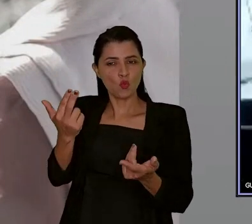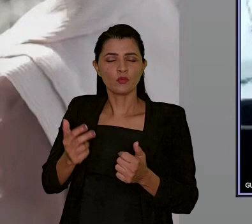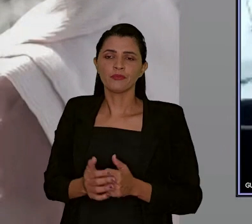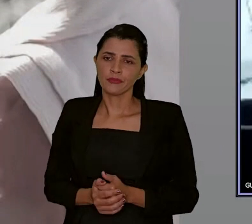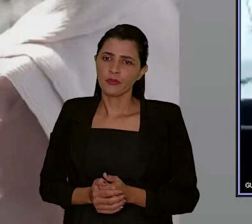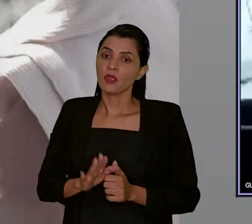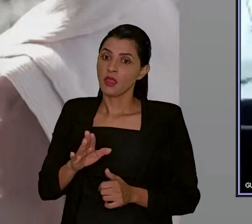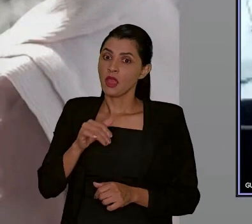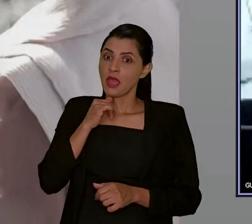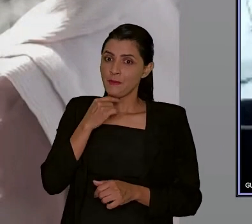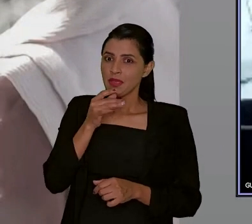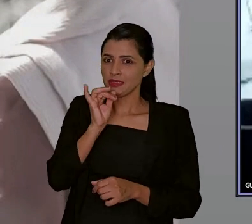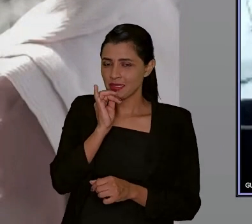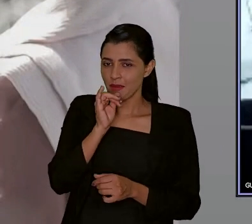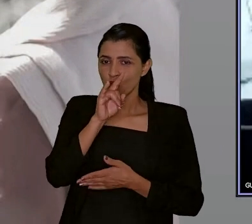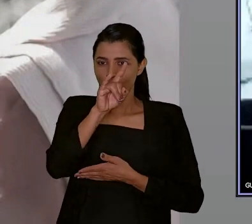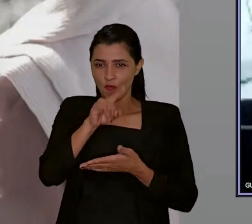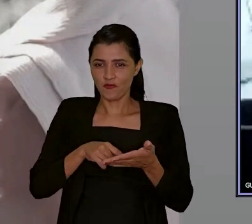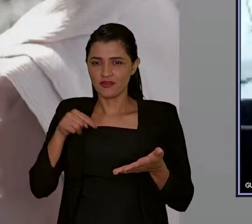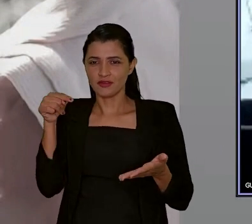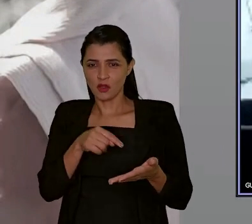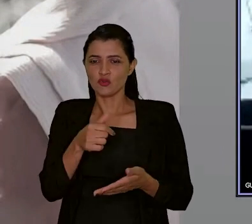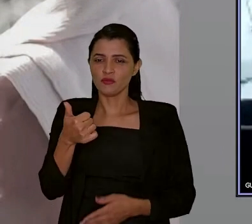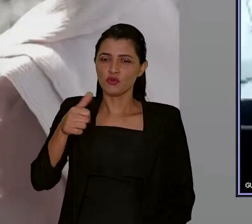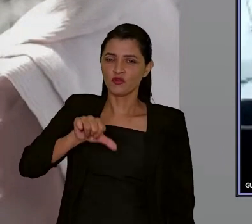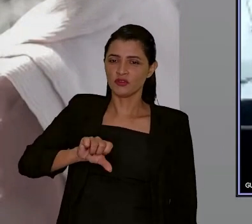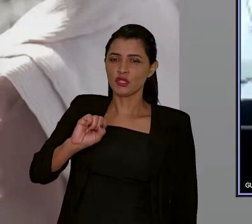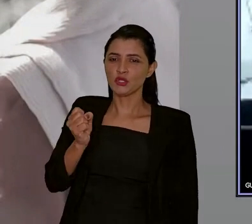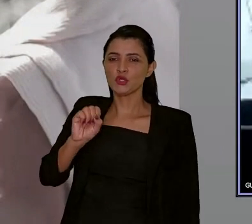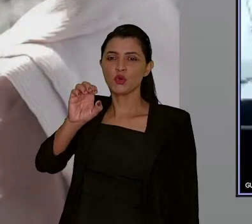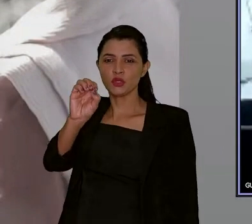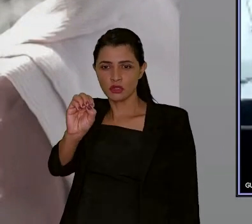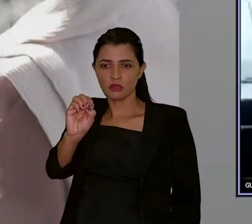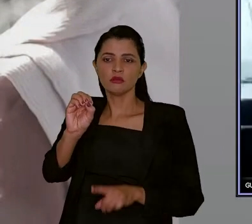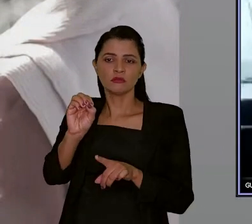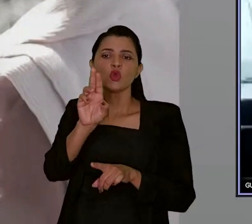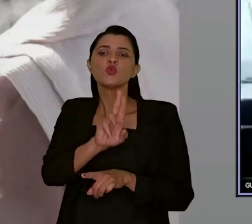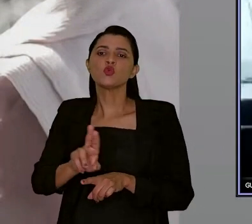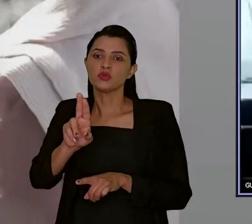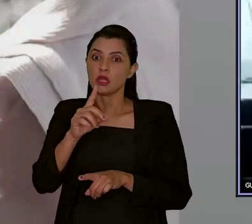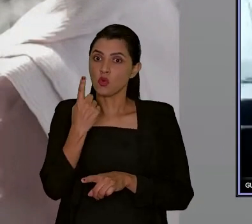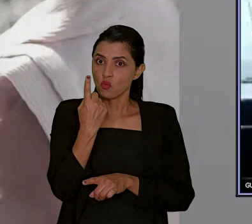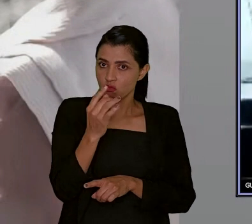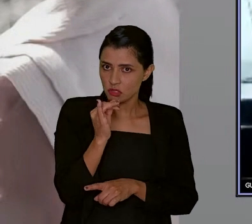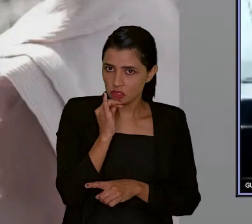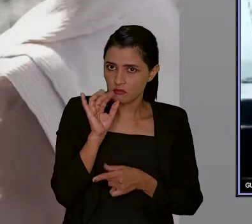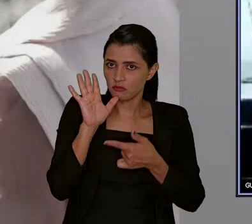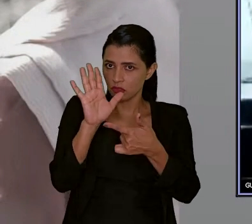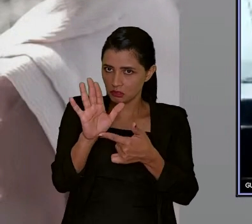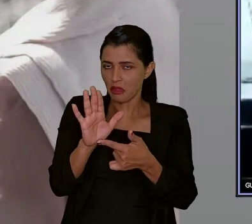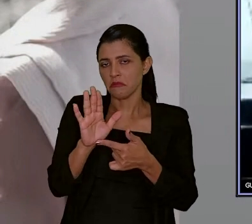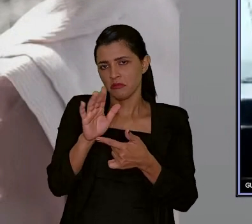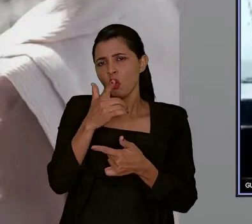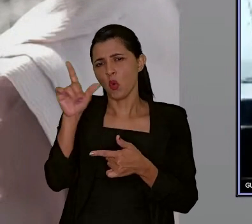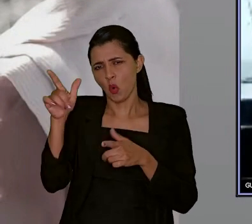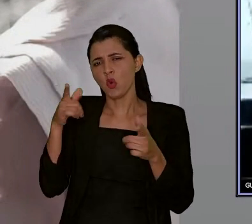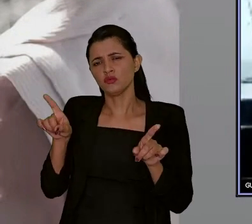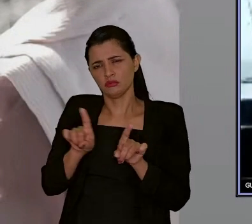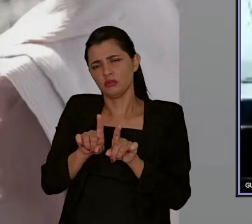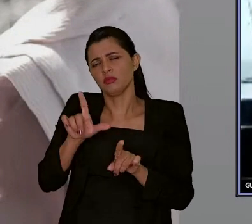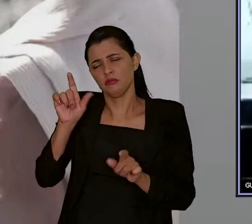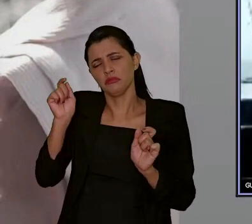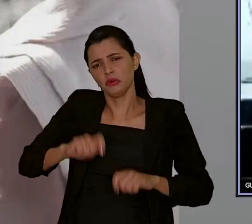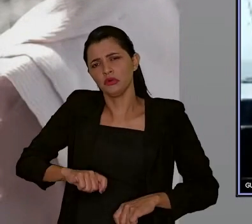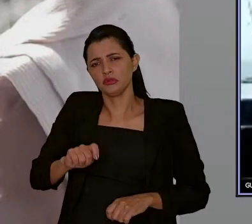de 1980 ela adota, eu estou dando aqui um exemplo, mas poderia trazer vários outros, a idade de